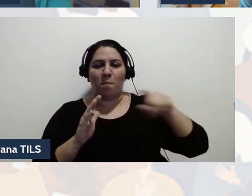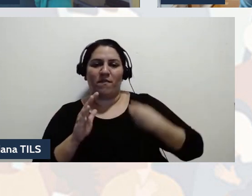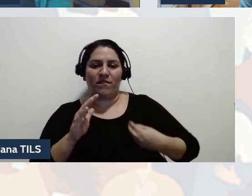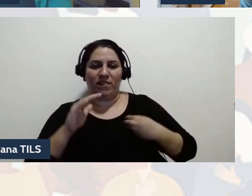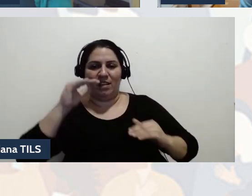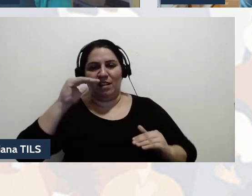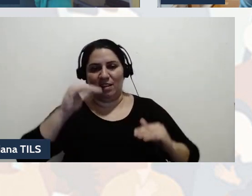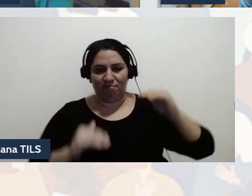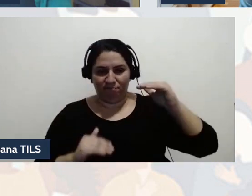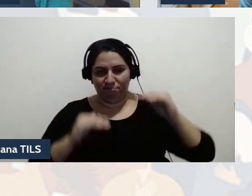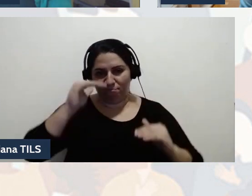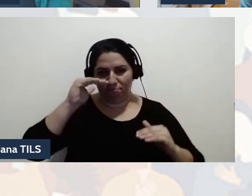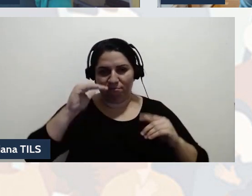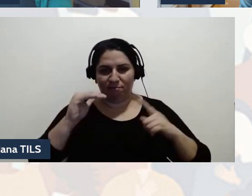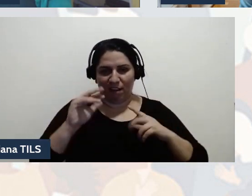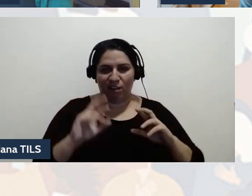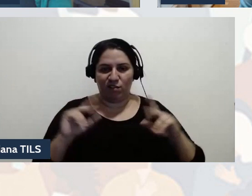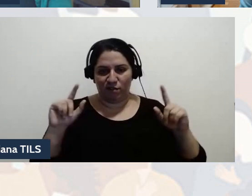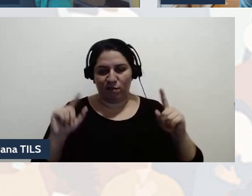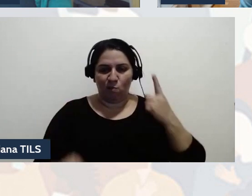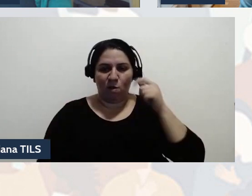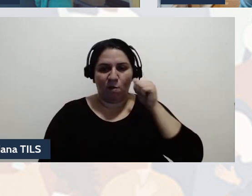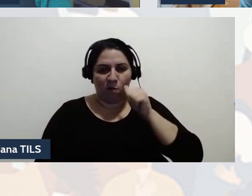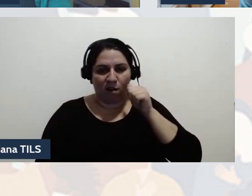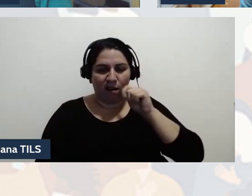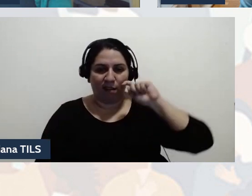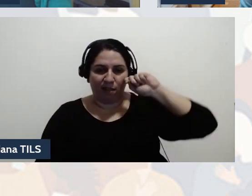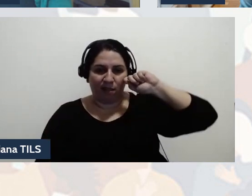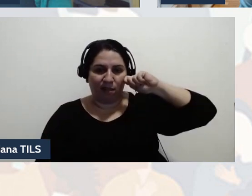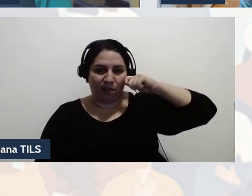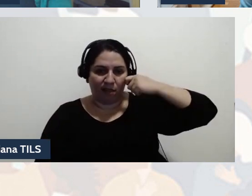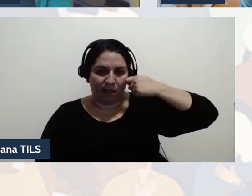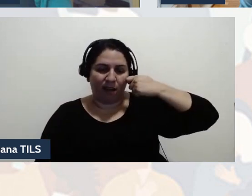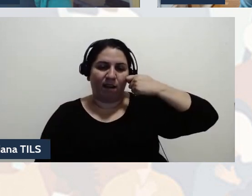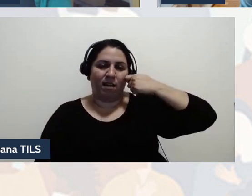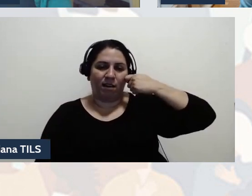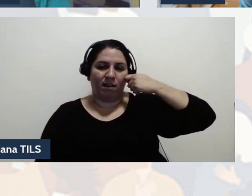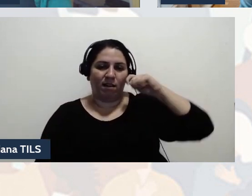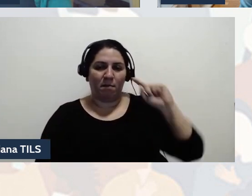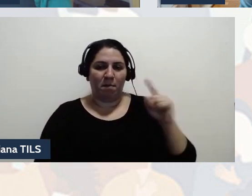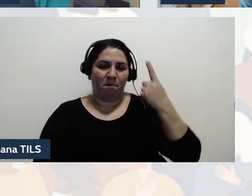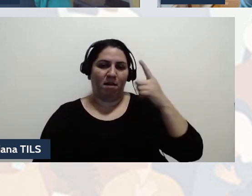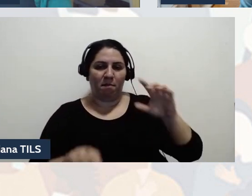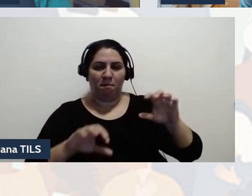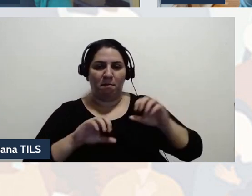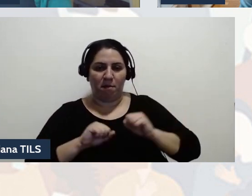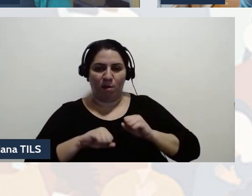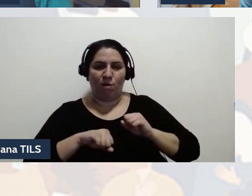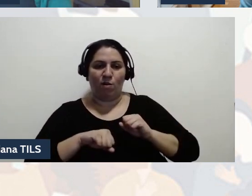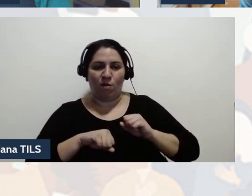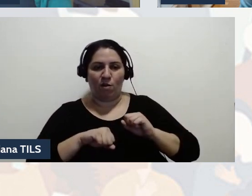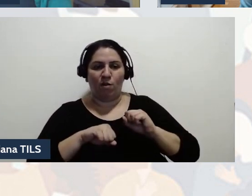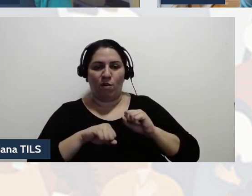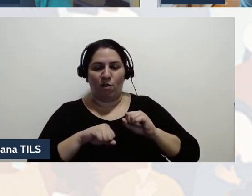sistema totalmente desigual que a gente vive aqui, né? Então, foi uma mulher negra que foi